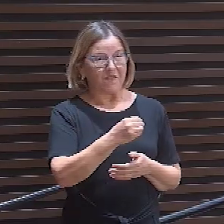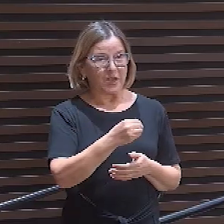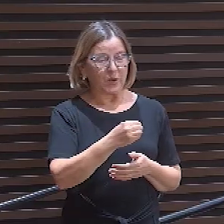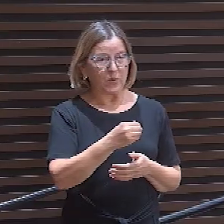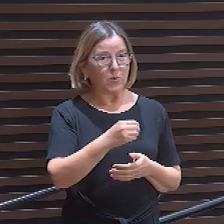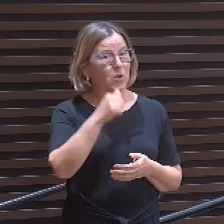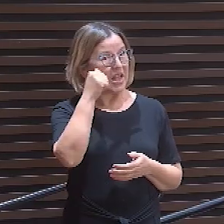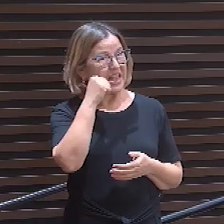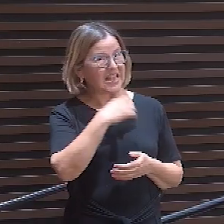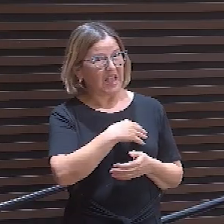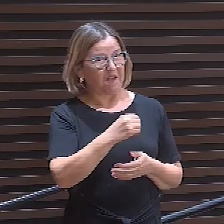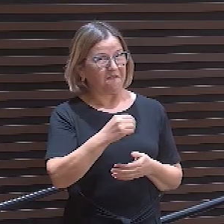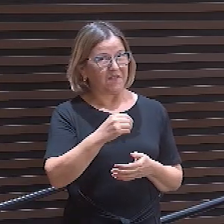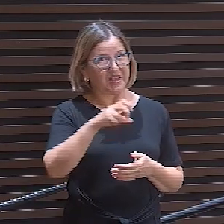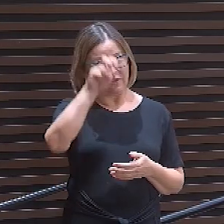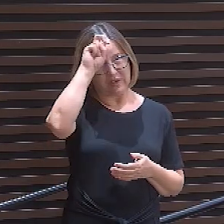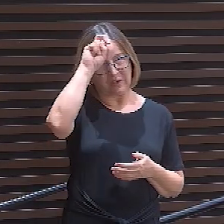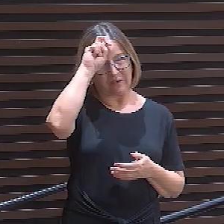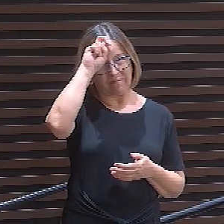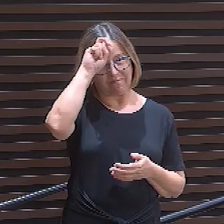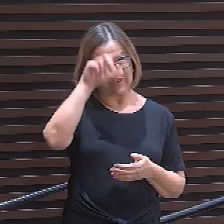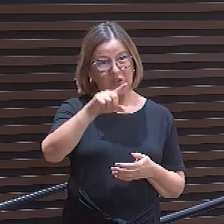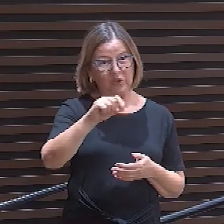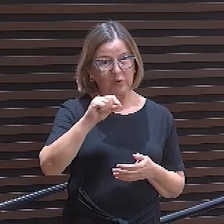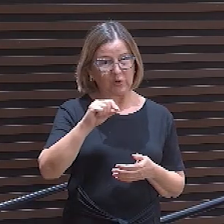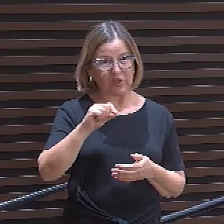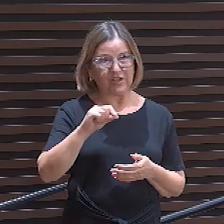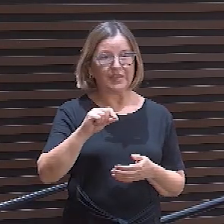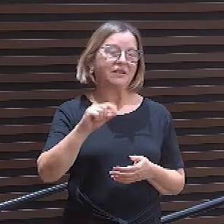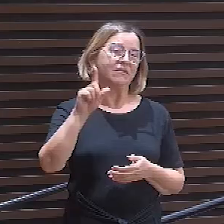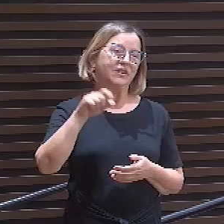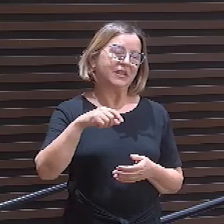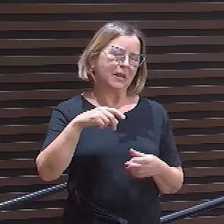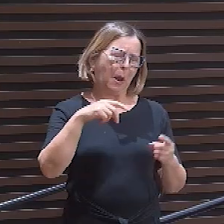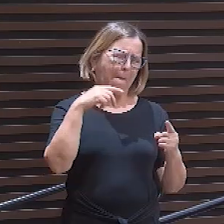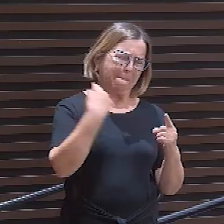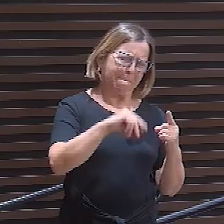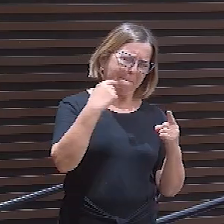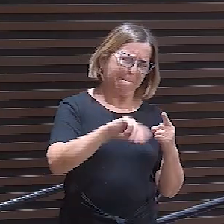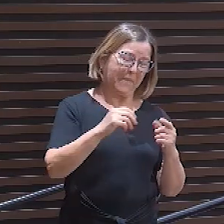com o povo de Deus a usufruir os prazeres